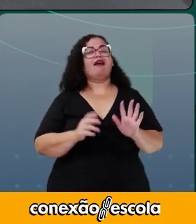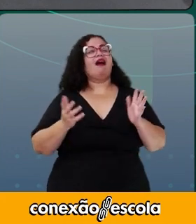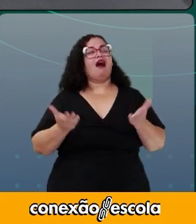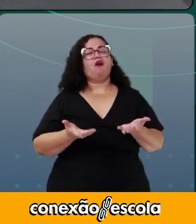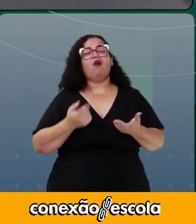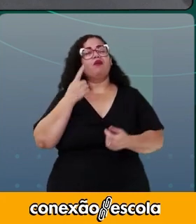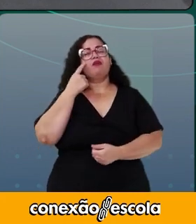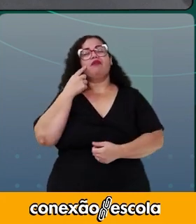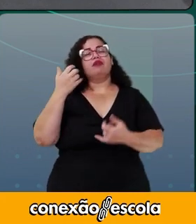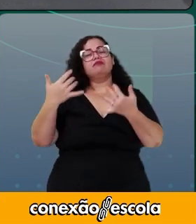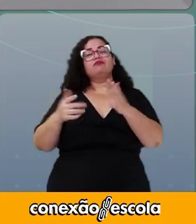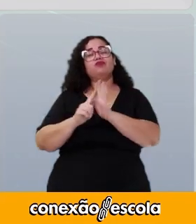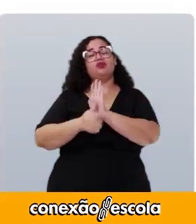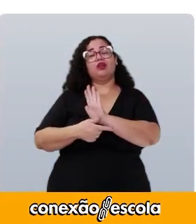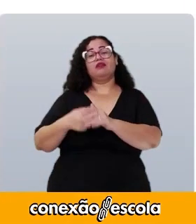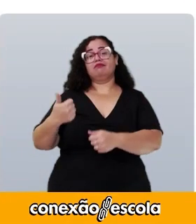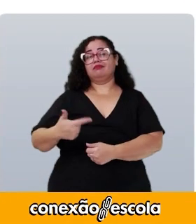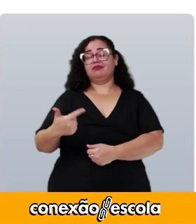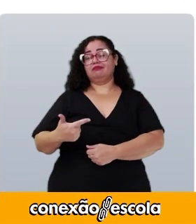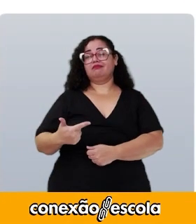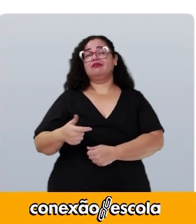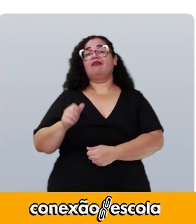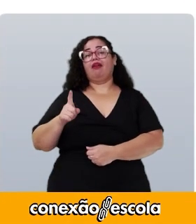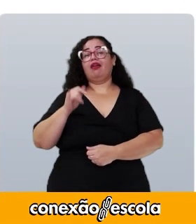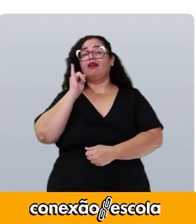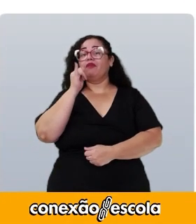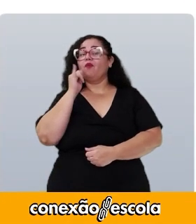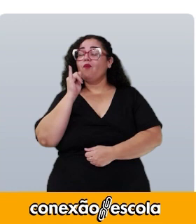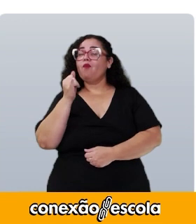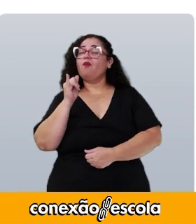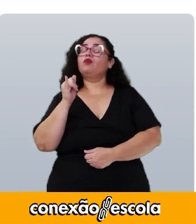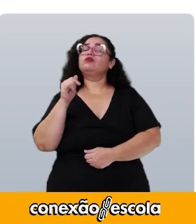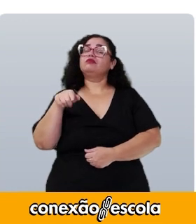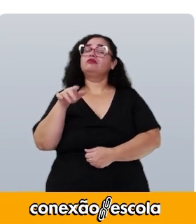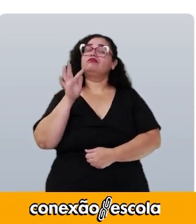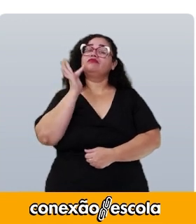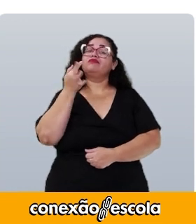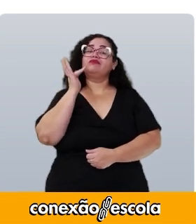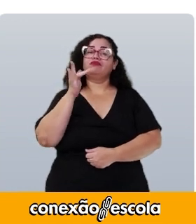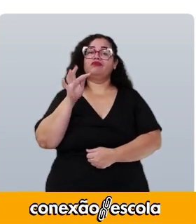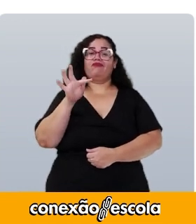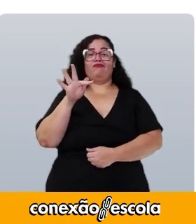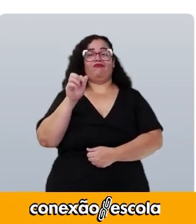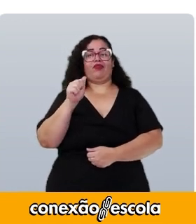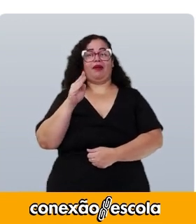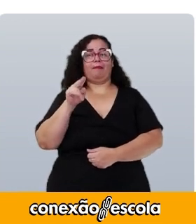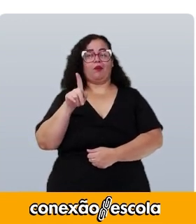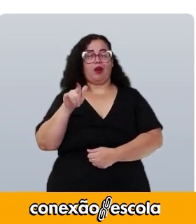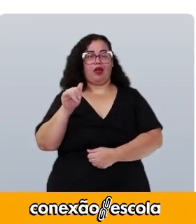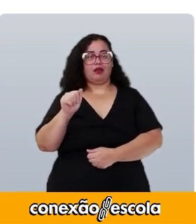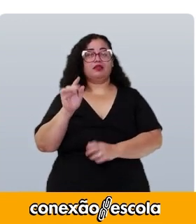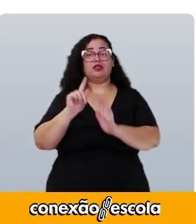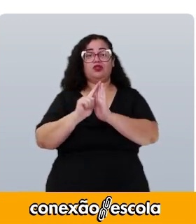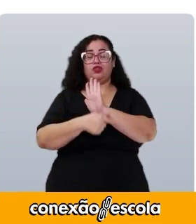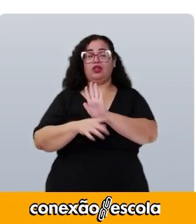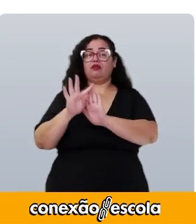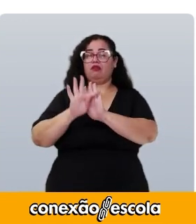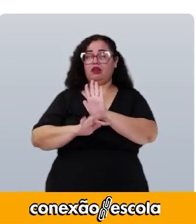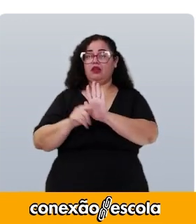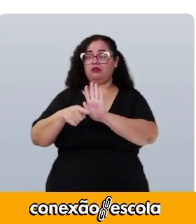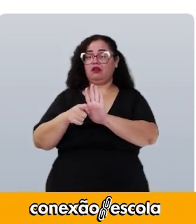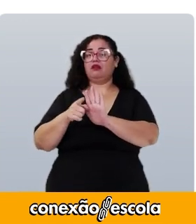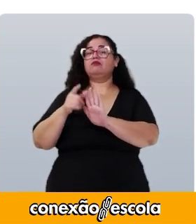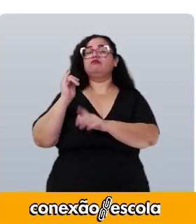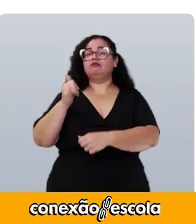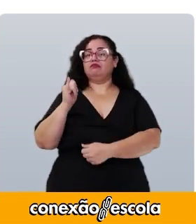ver o nosso segundo gênero dessa aula, o conto de fadas. Esse gênero textual